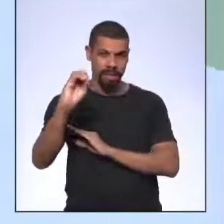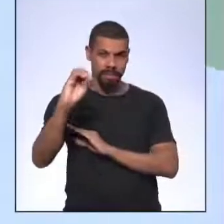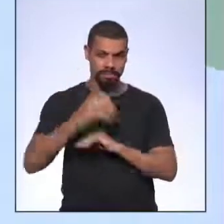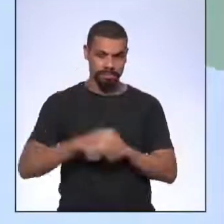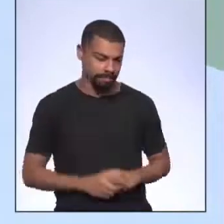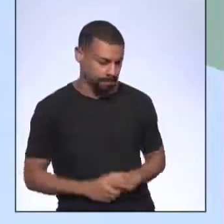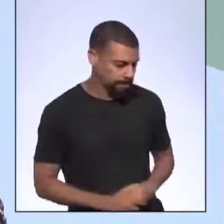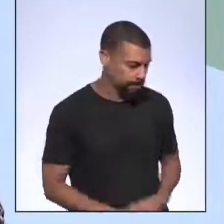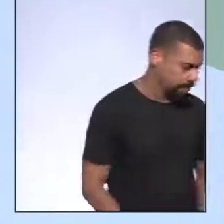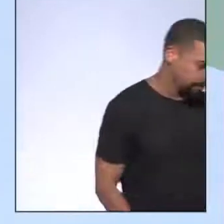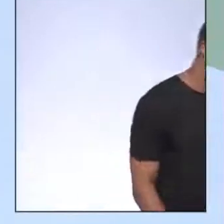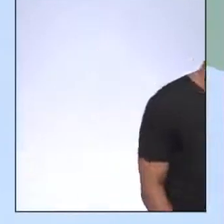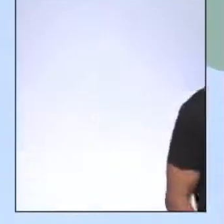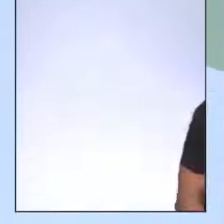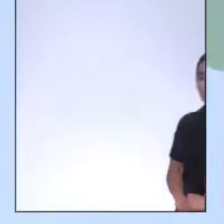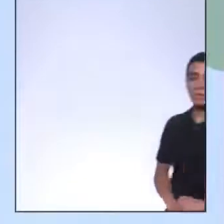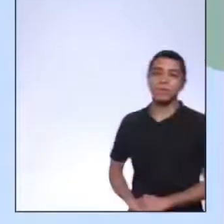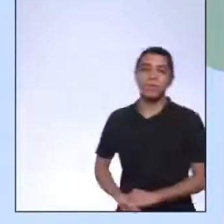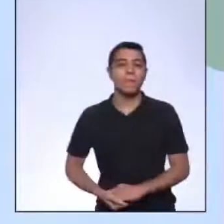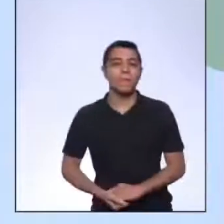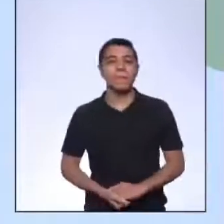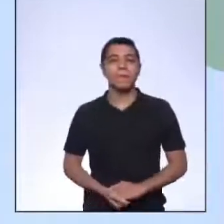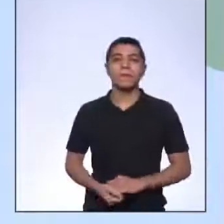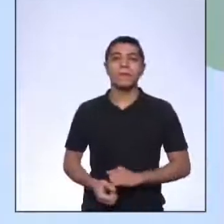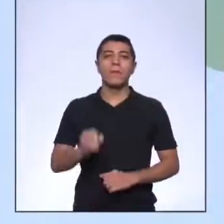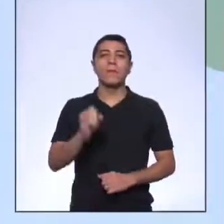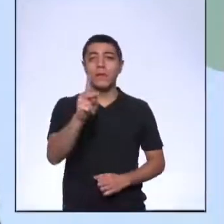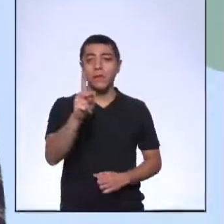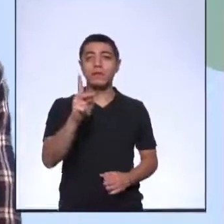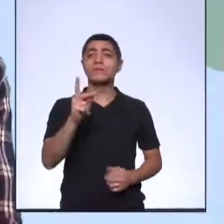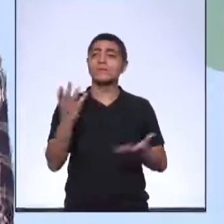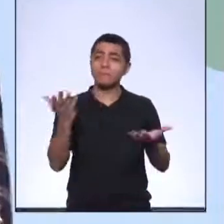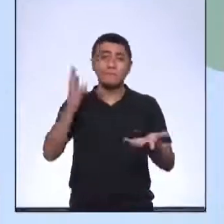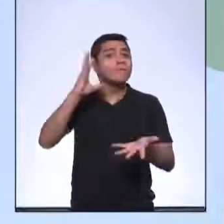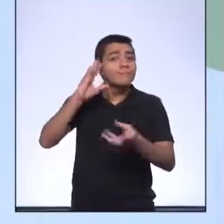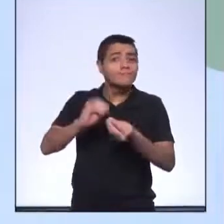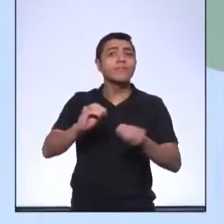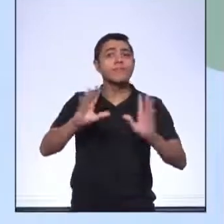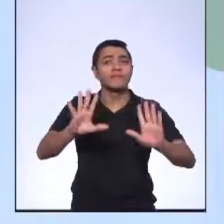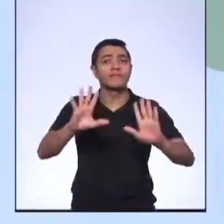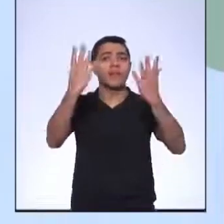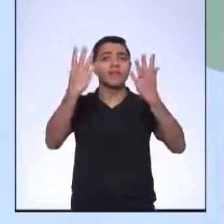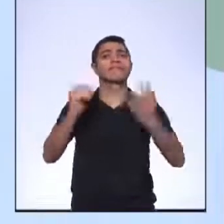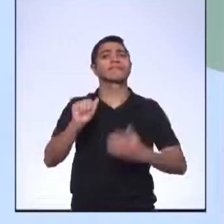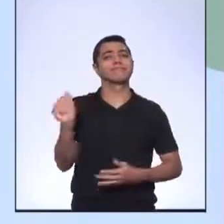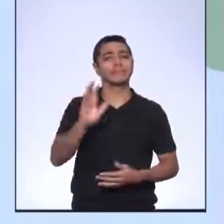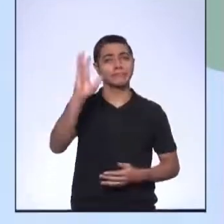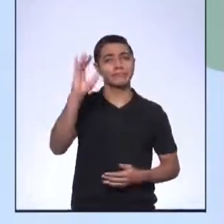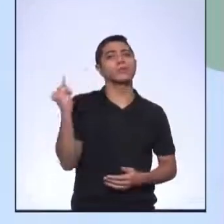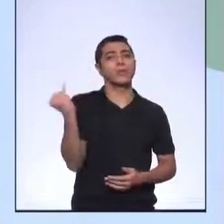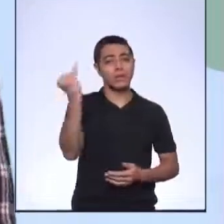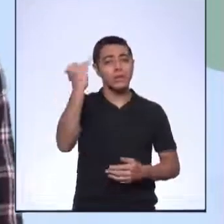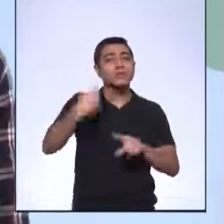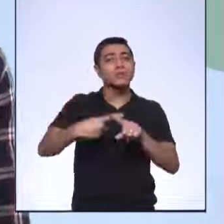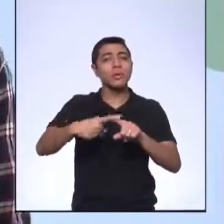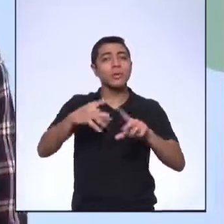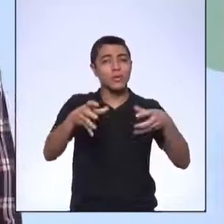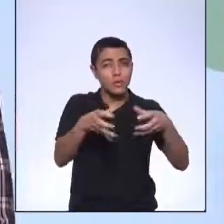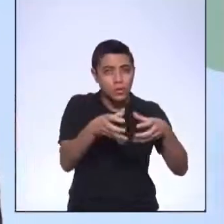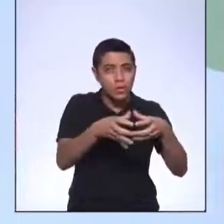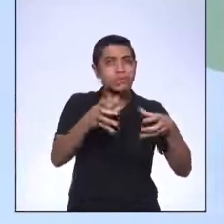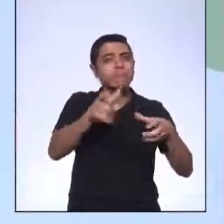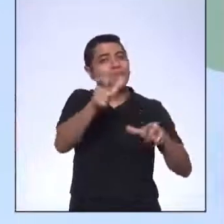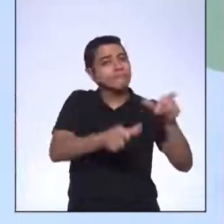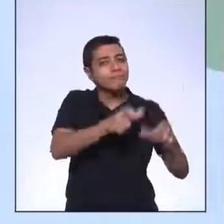gente então é muito importante o festival não somente para mostrar o talento ou o trabalho de um grupo de uma companhia ou de um